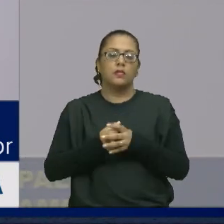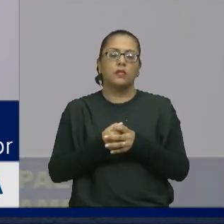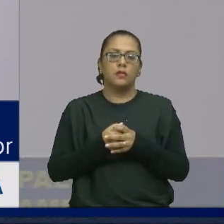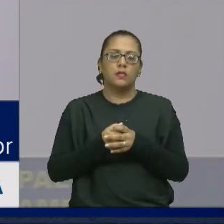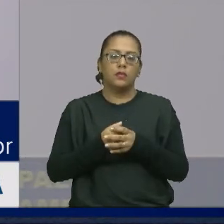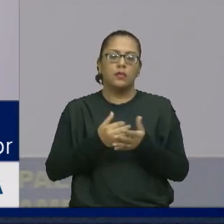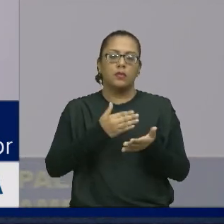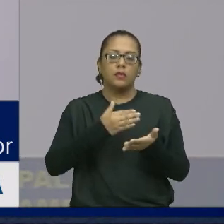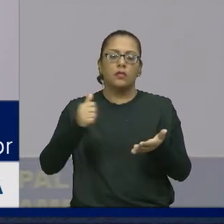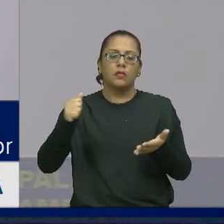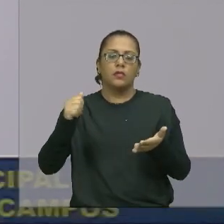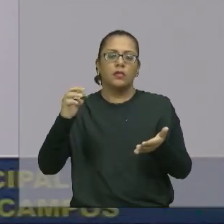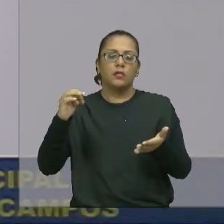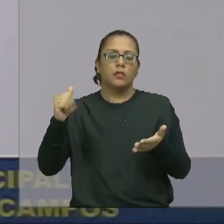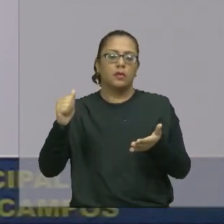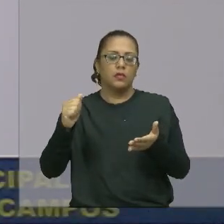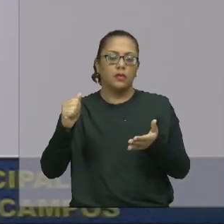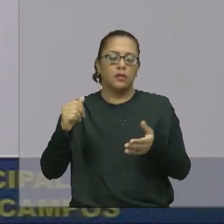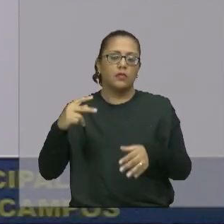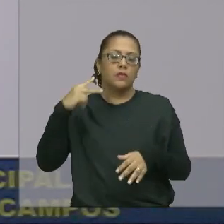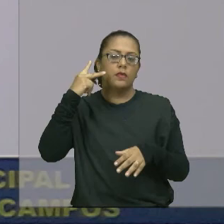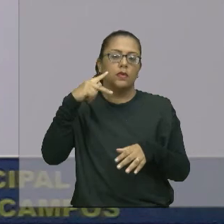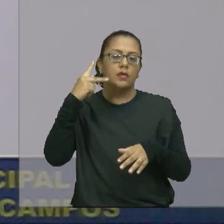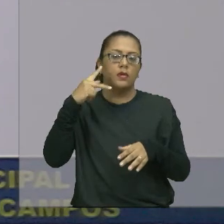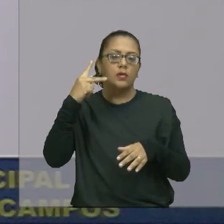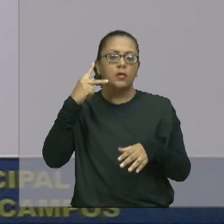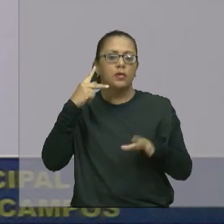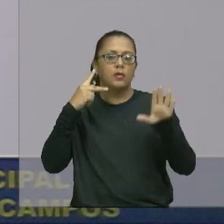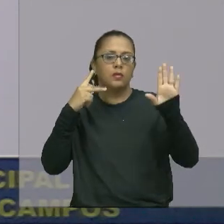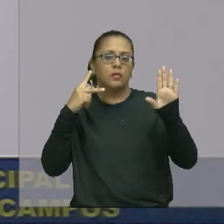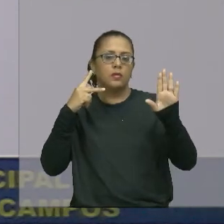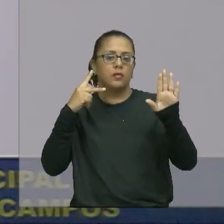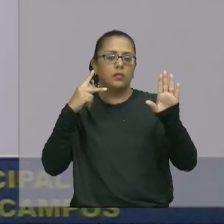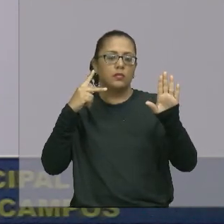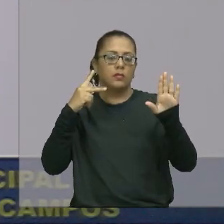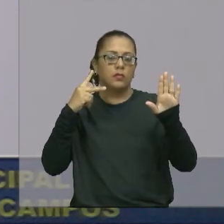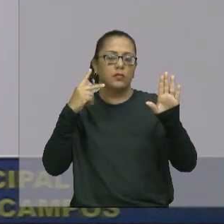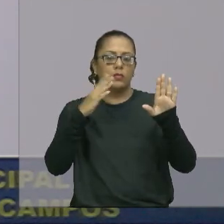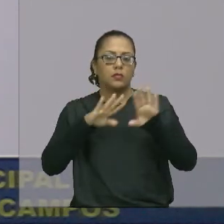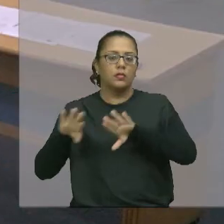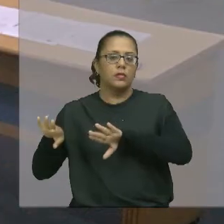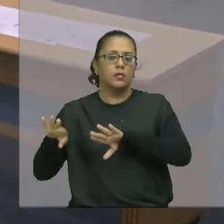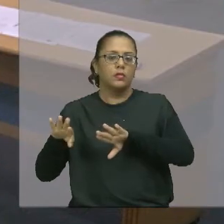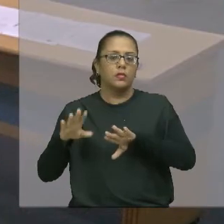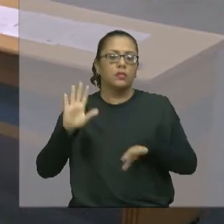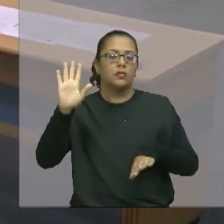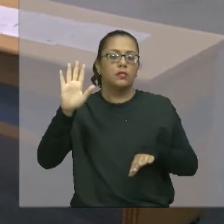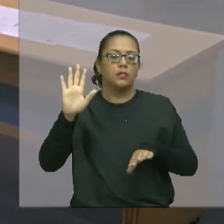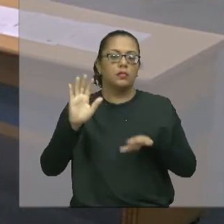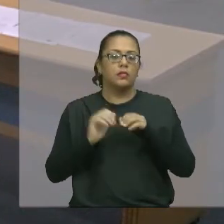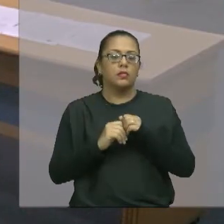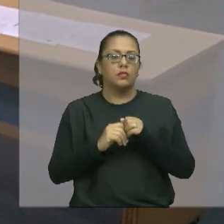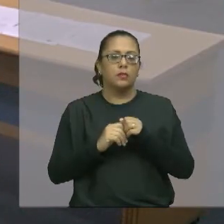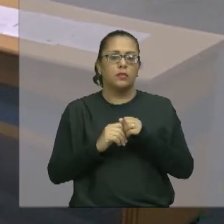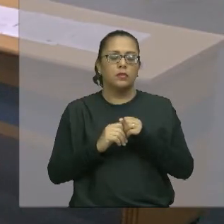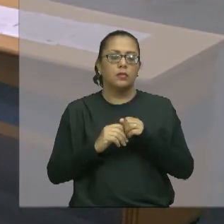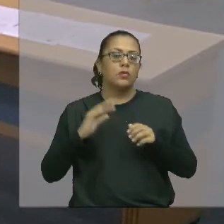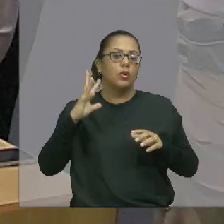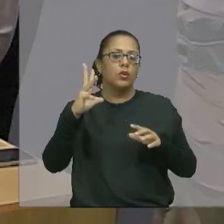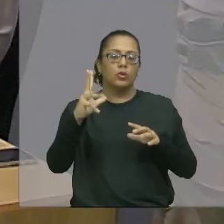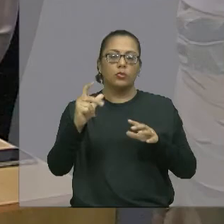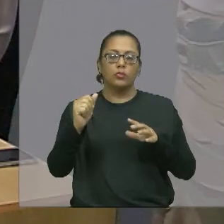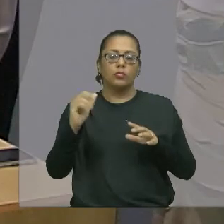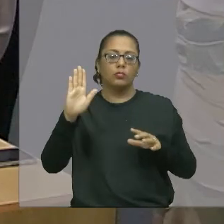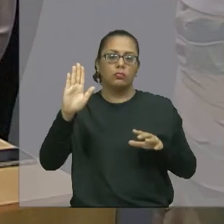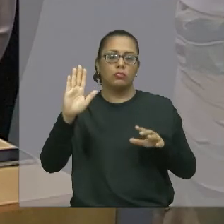ata. Vereadores favoráveis permaneçam como estão e os contrários que se manifestem. Nenhuma manifestação